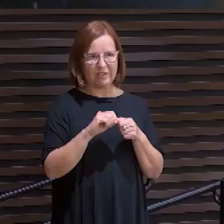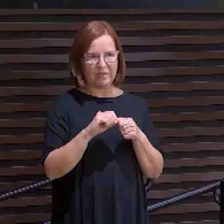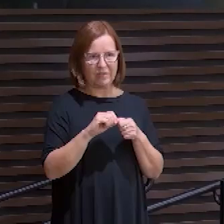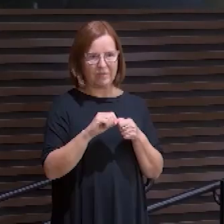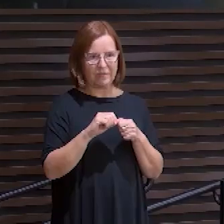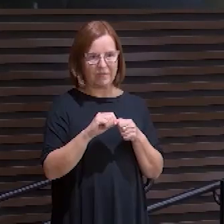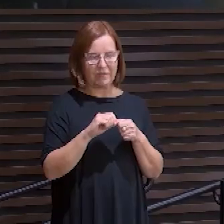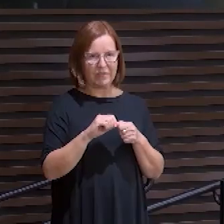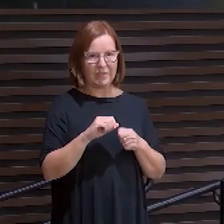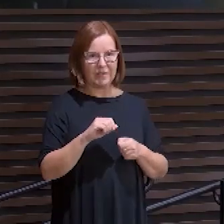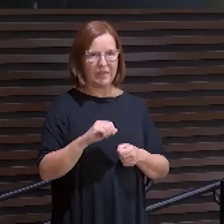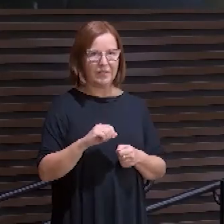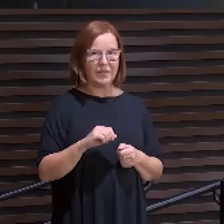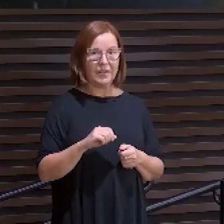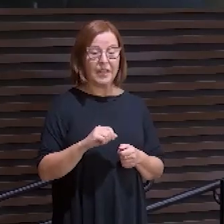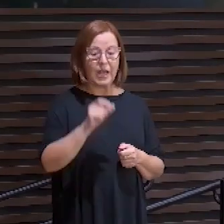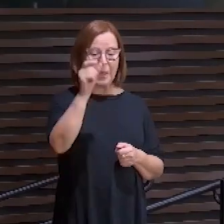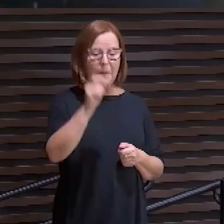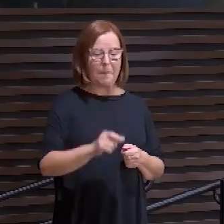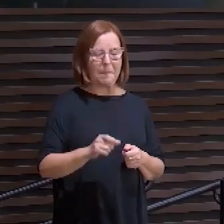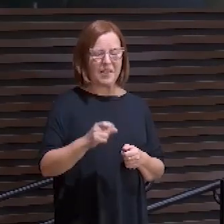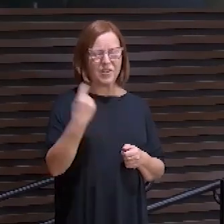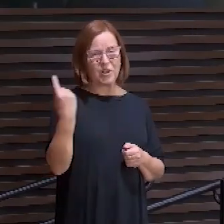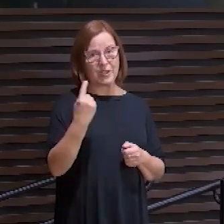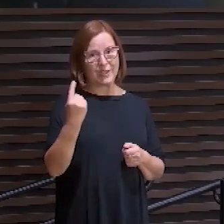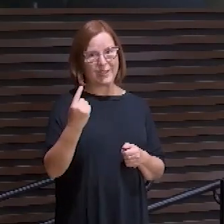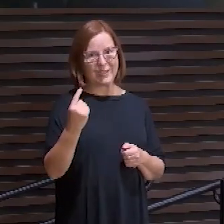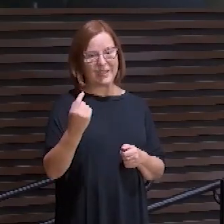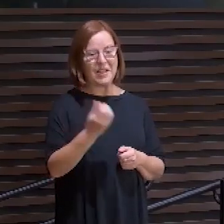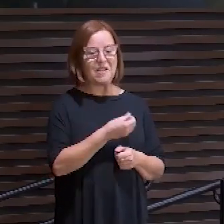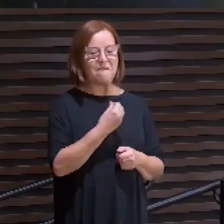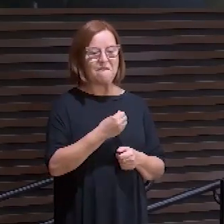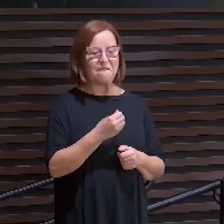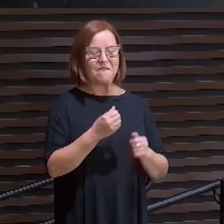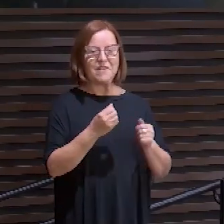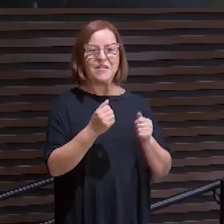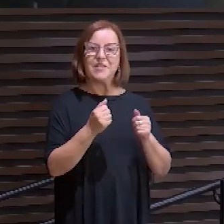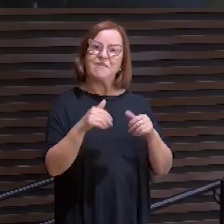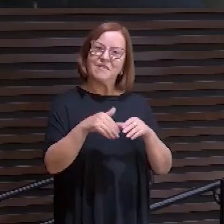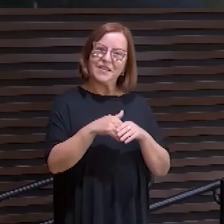que o solitário more em família.